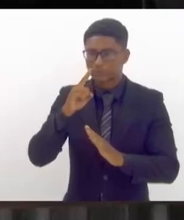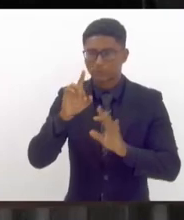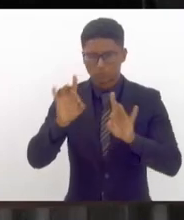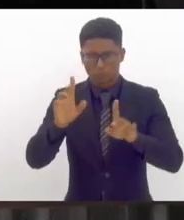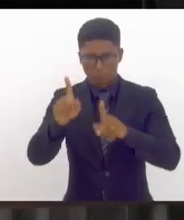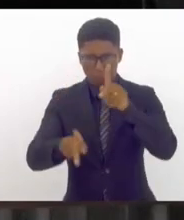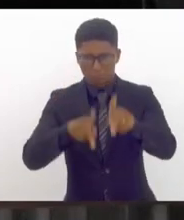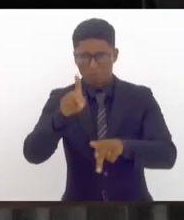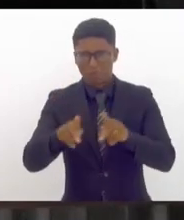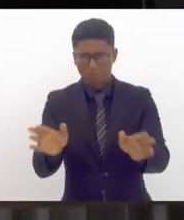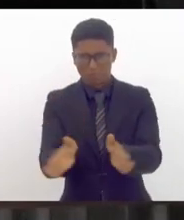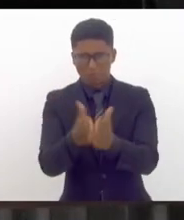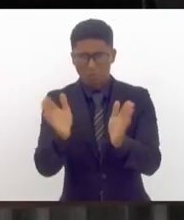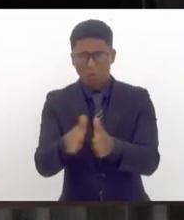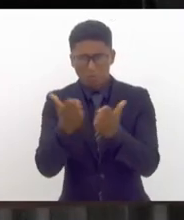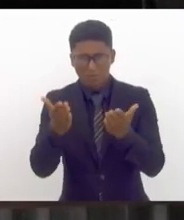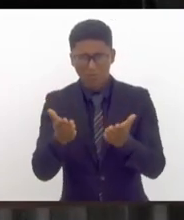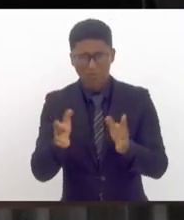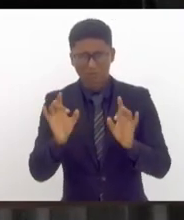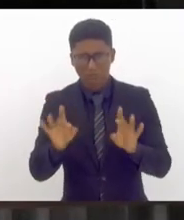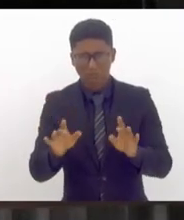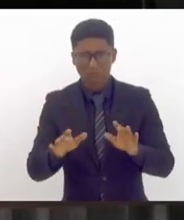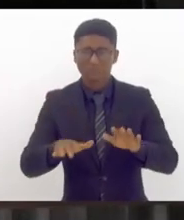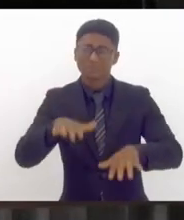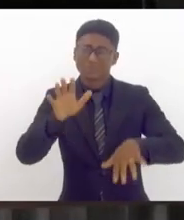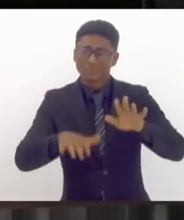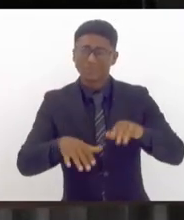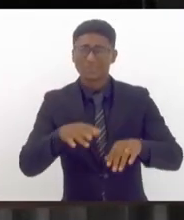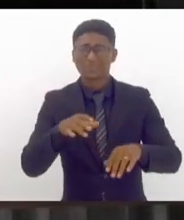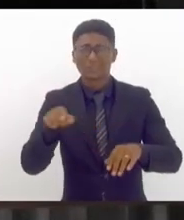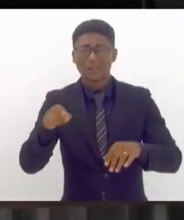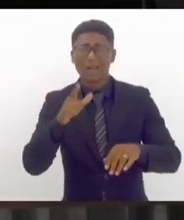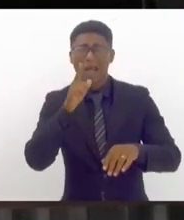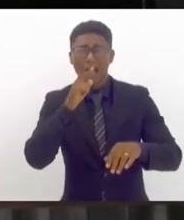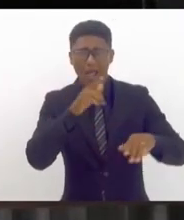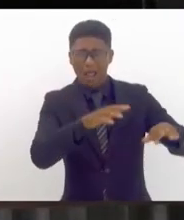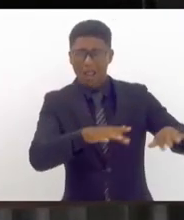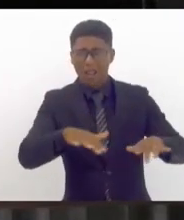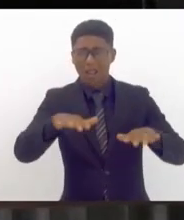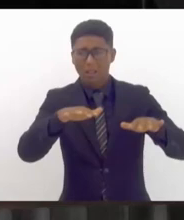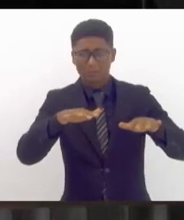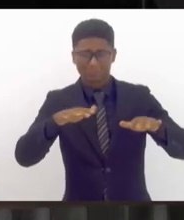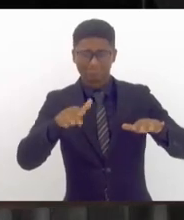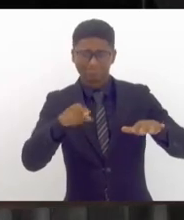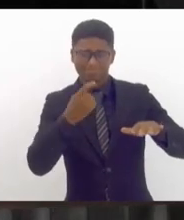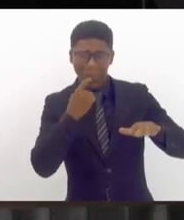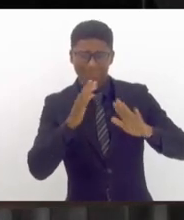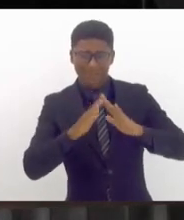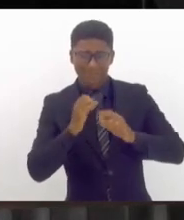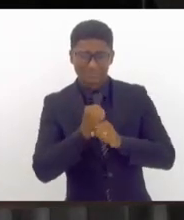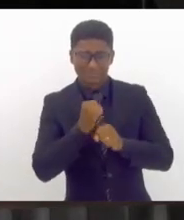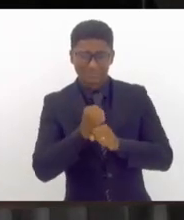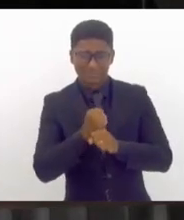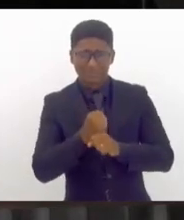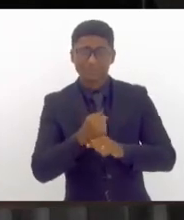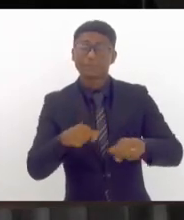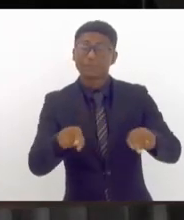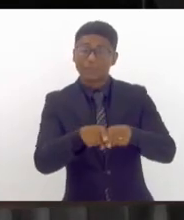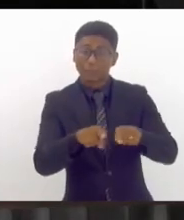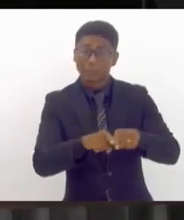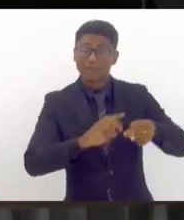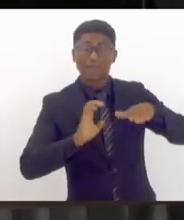que por muitas vezes, por não ter onde morar, vai para debaixo do morro, na beira do rio ou em cima do morro. Eu estou falando da especulação